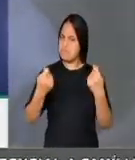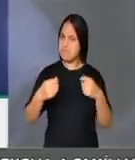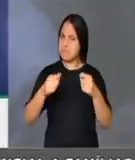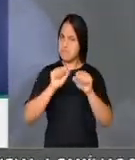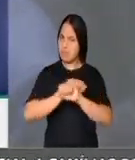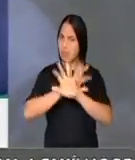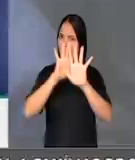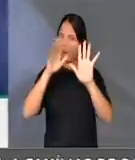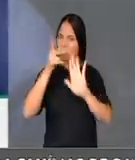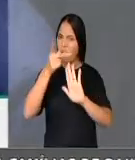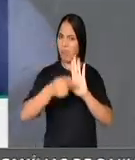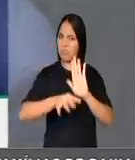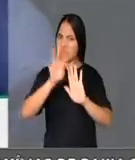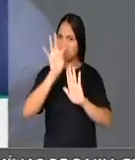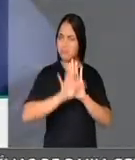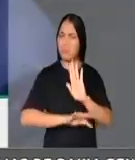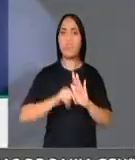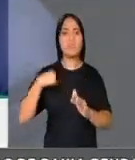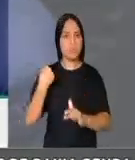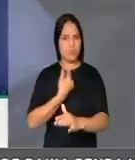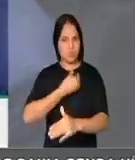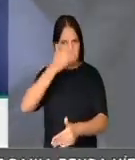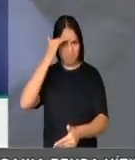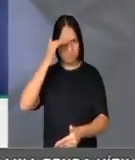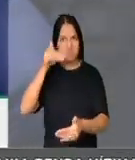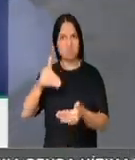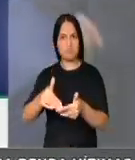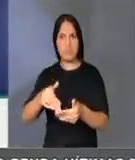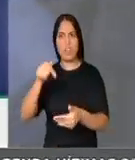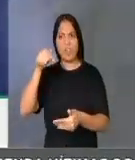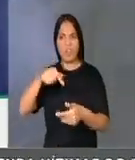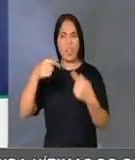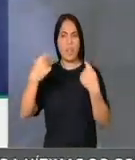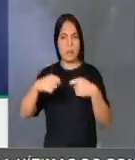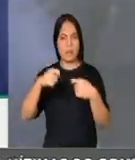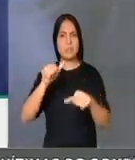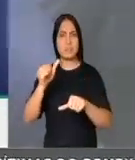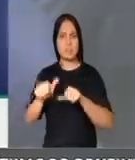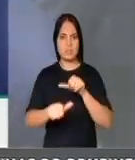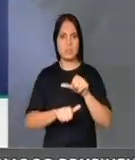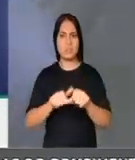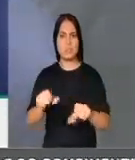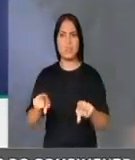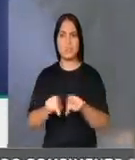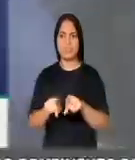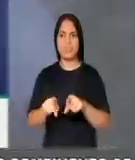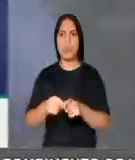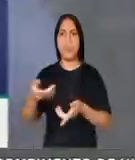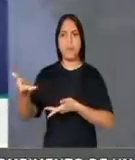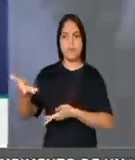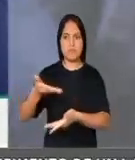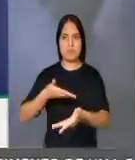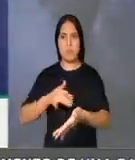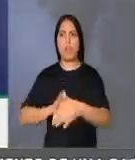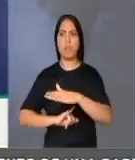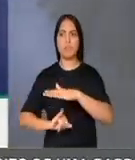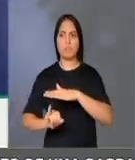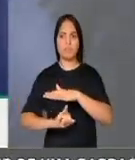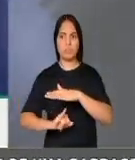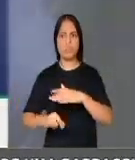senhor presidente. Estamos de acordo, isso aqui era necessário, o bom relacionamento